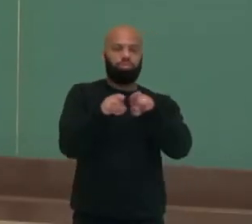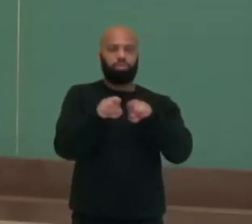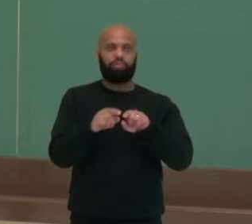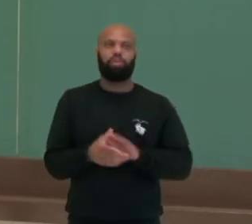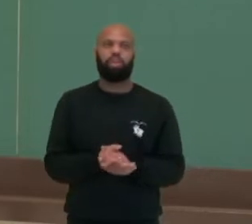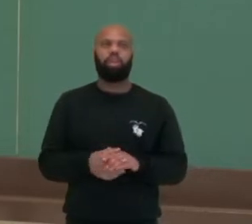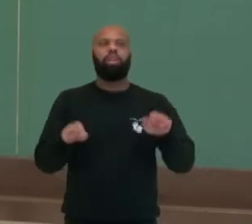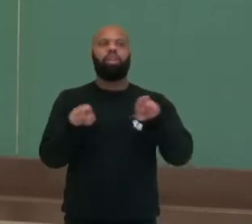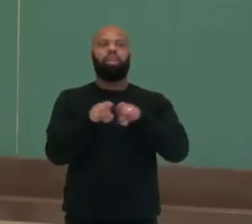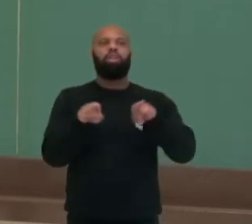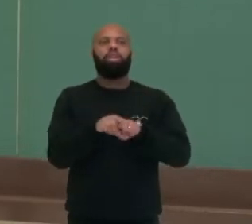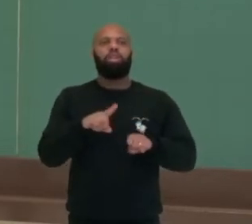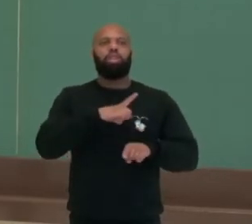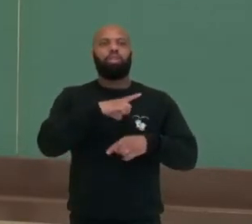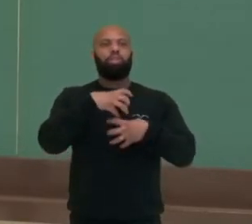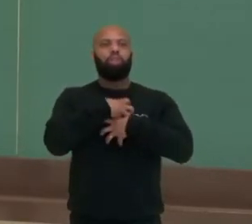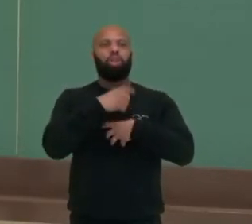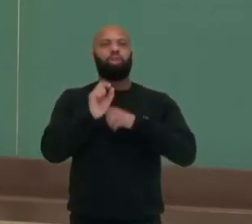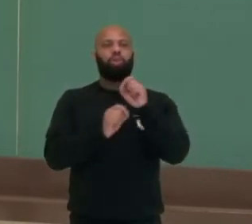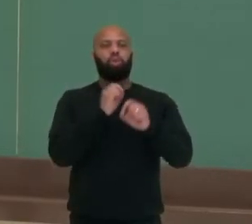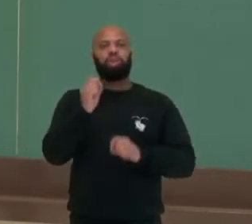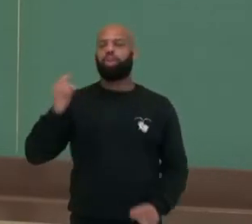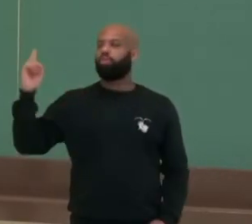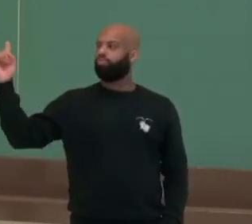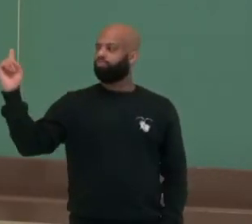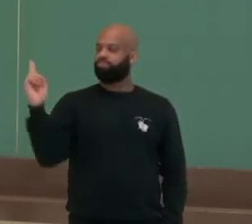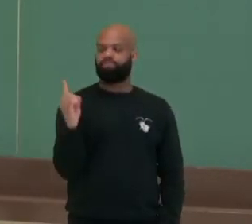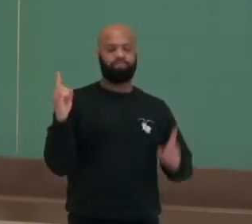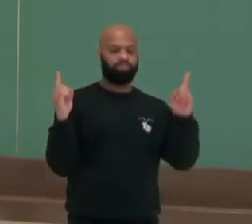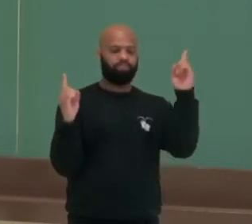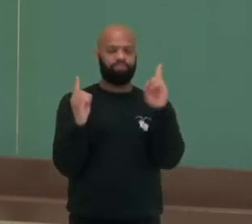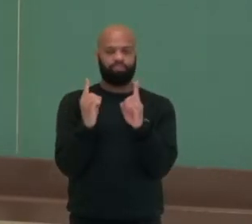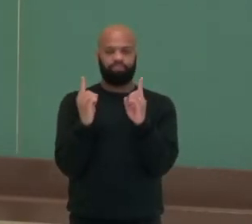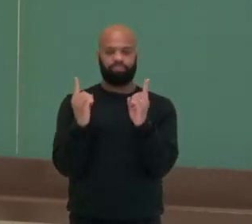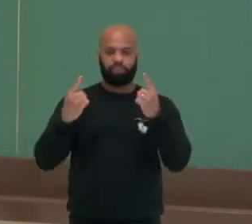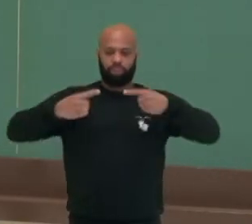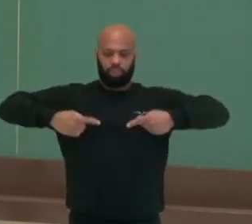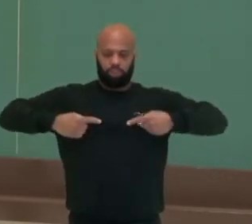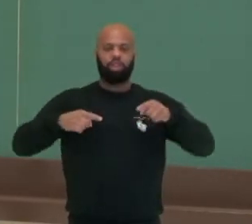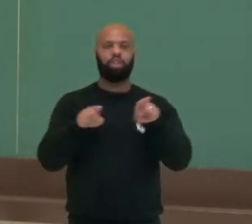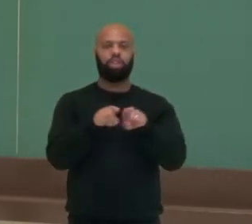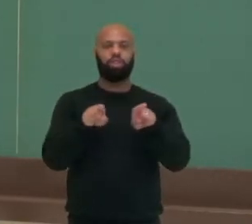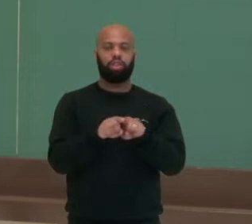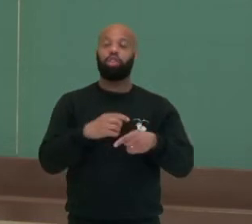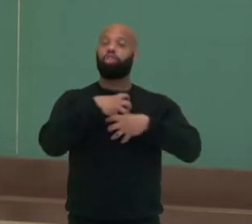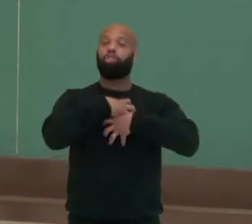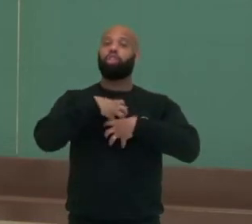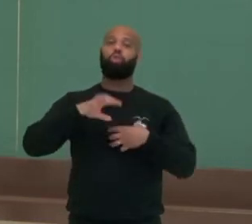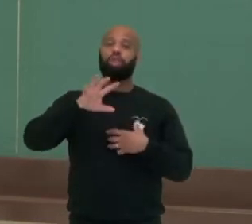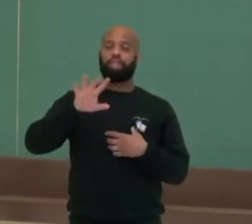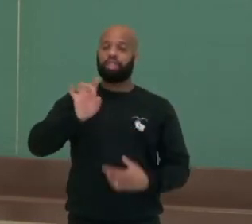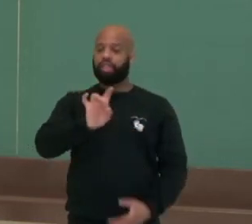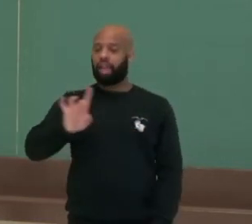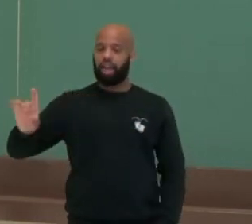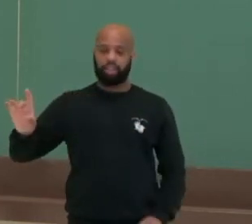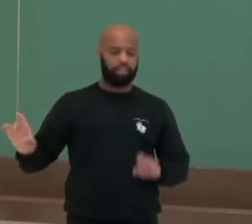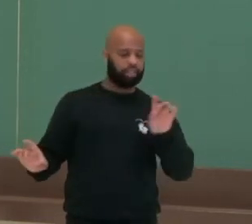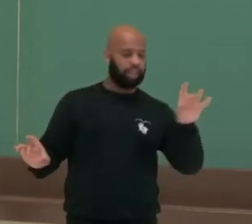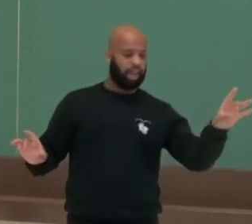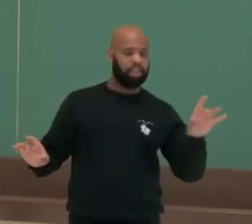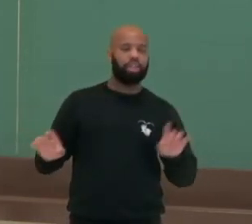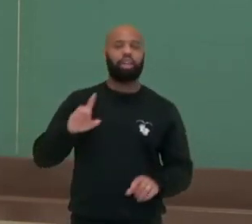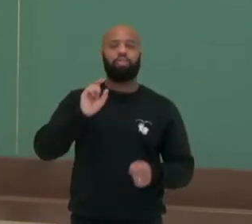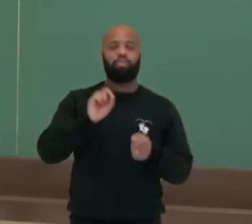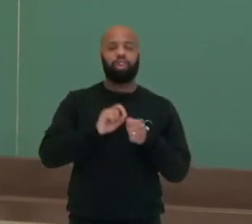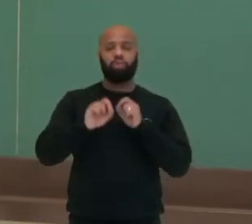a gente tem ainda a modalidade individual, 1 contra 1. Nessa modalidade, cada atleta vai